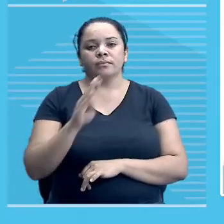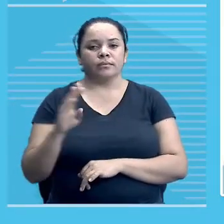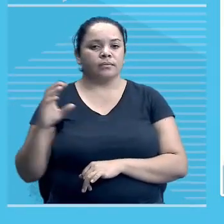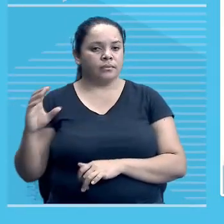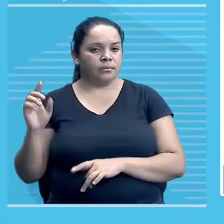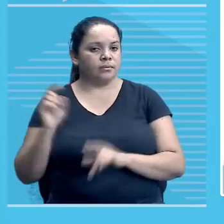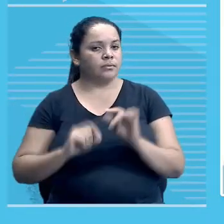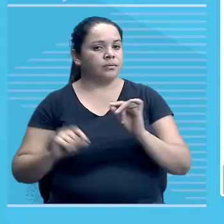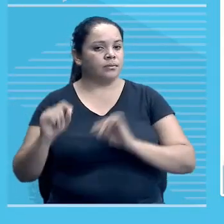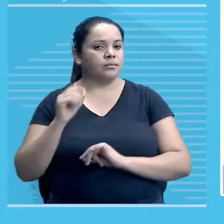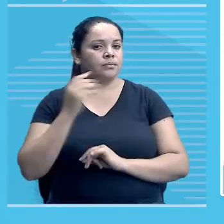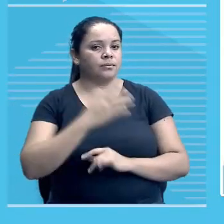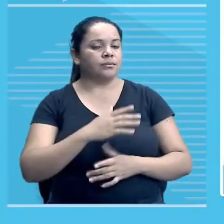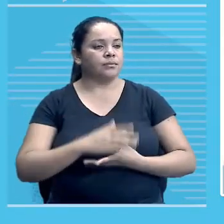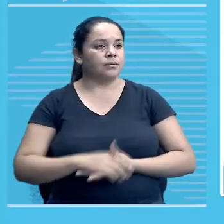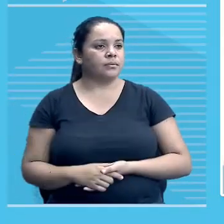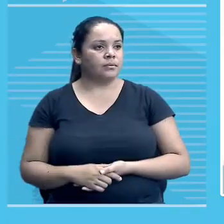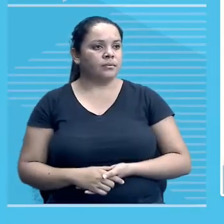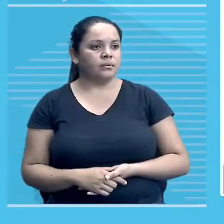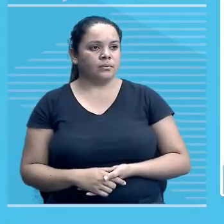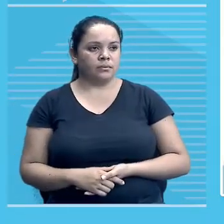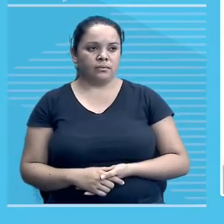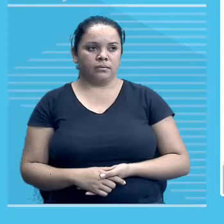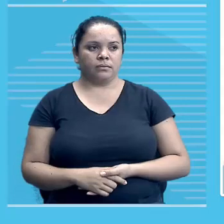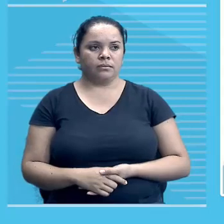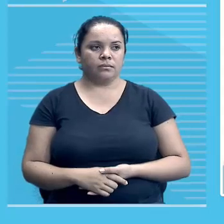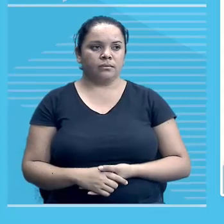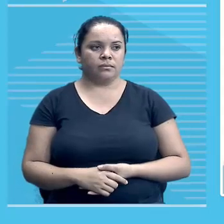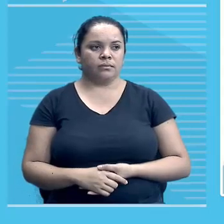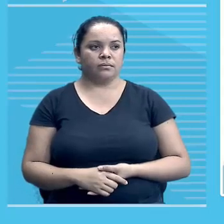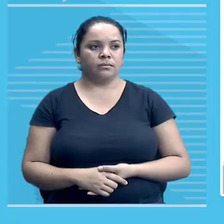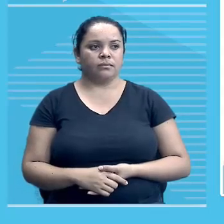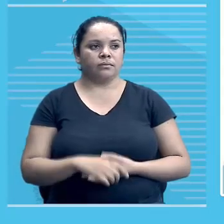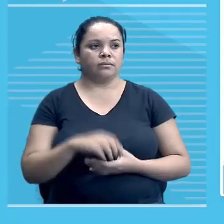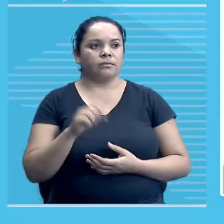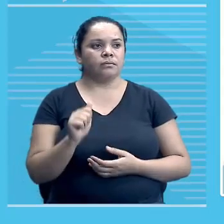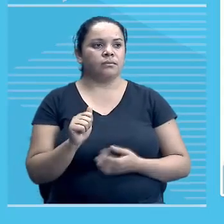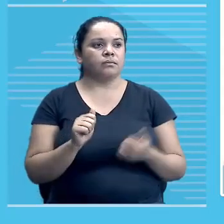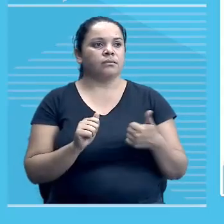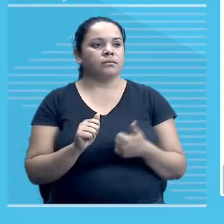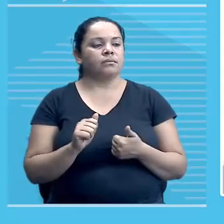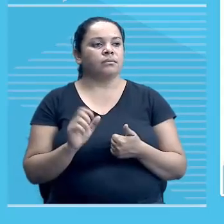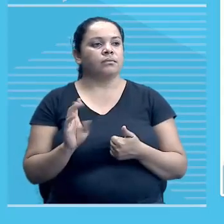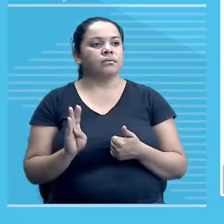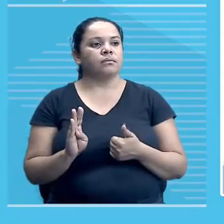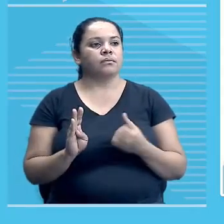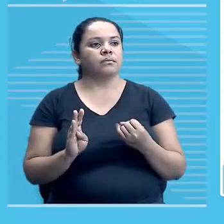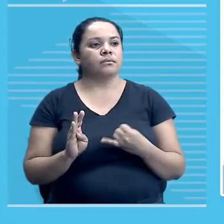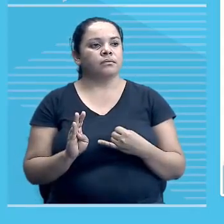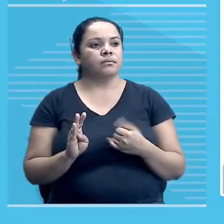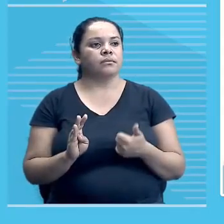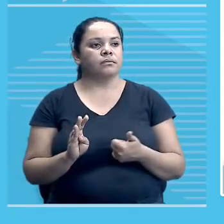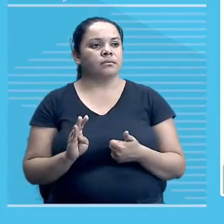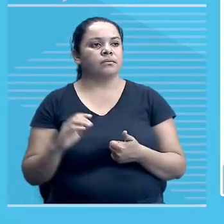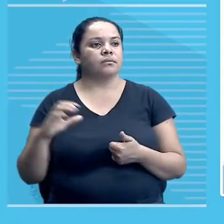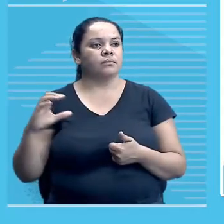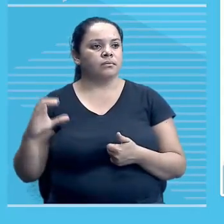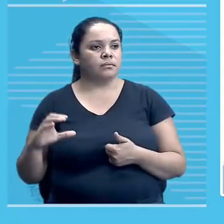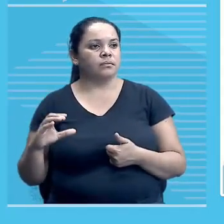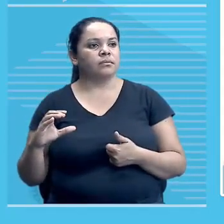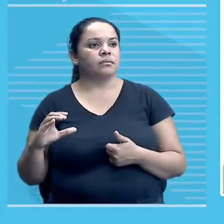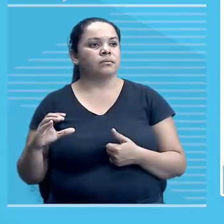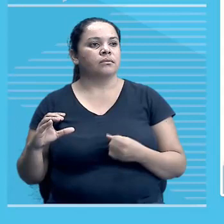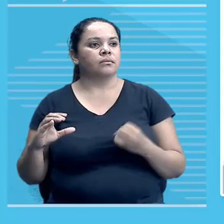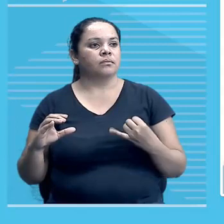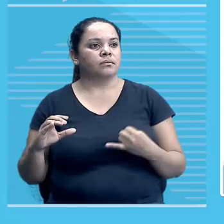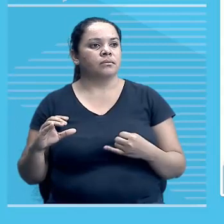A, ele é igual a 1. O B é menos 1. E o C é igual